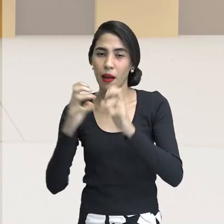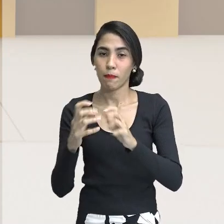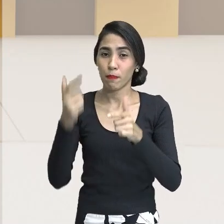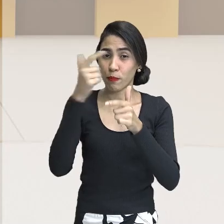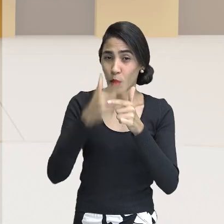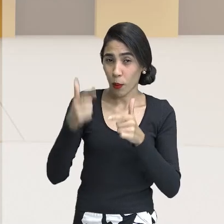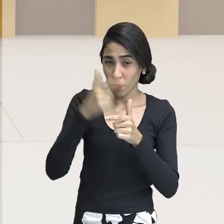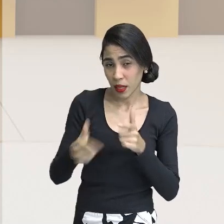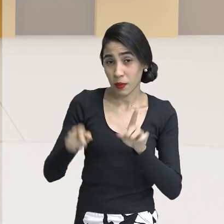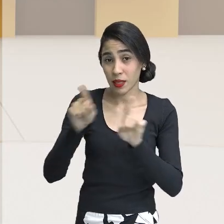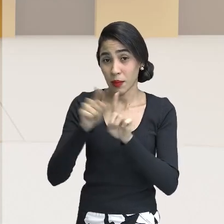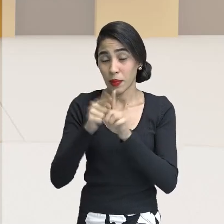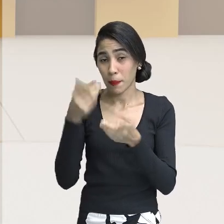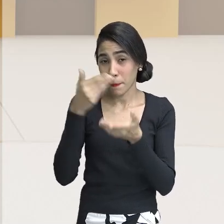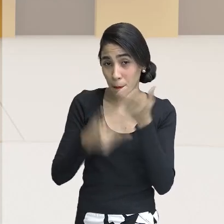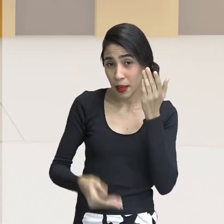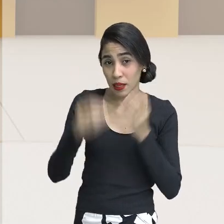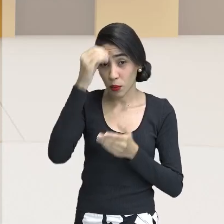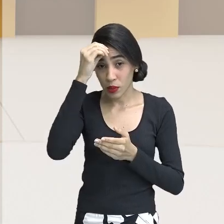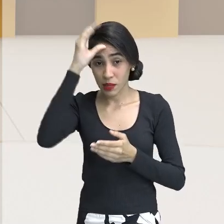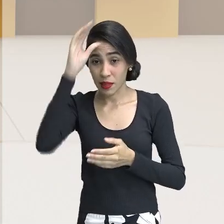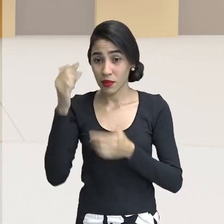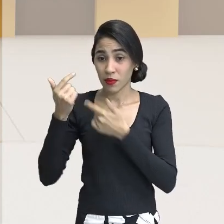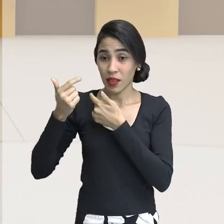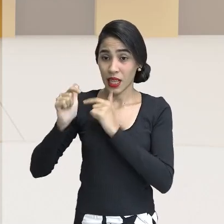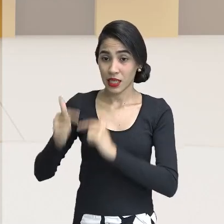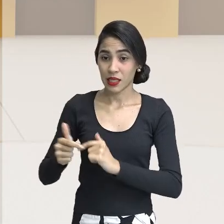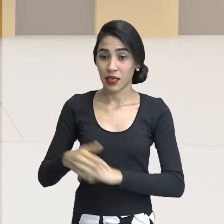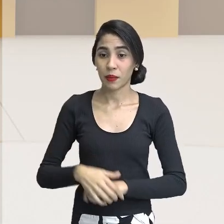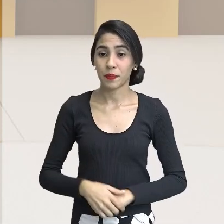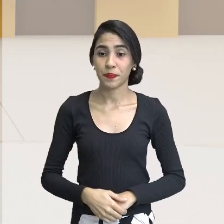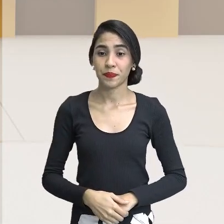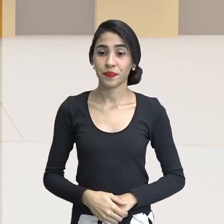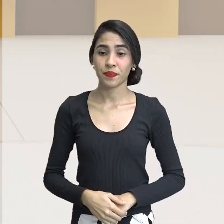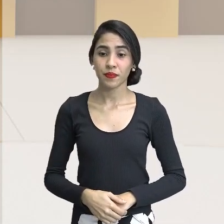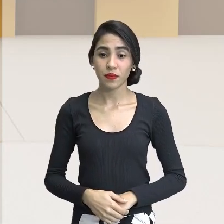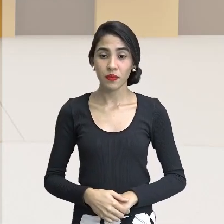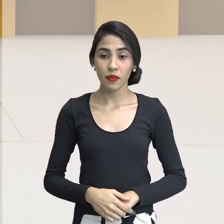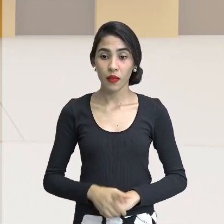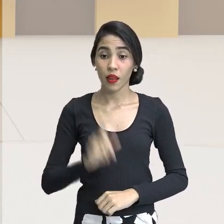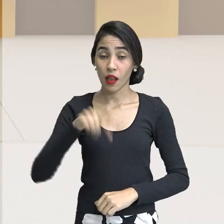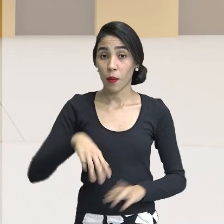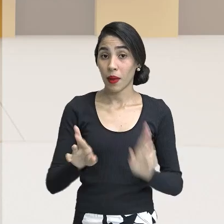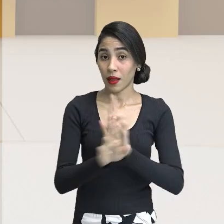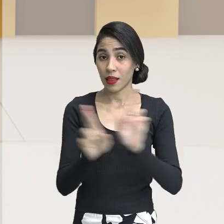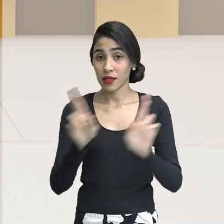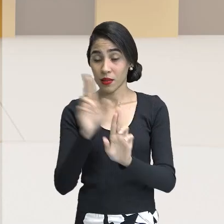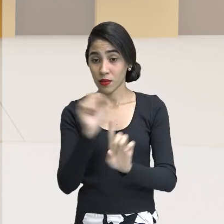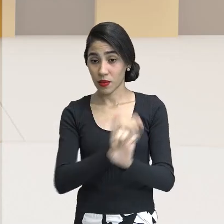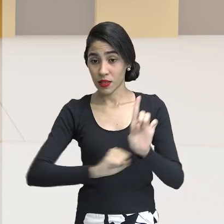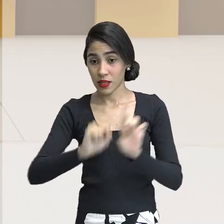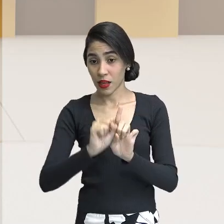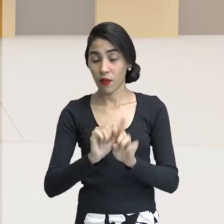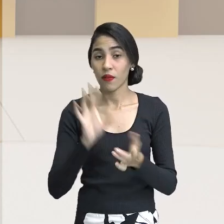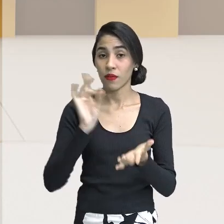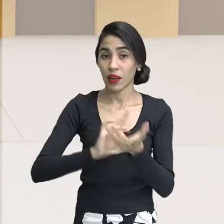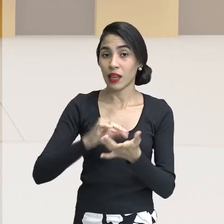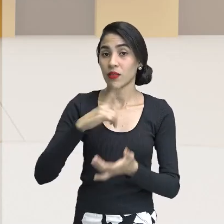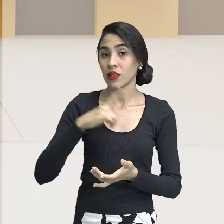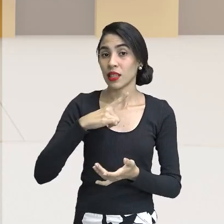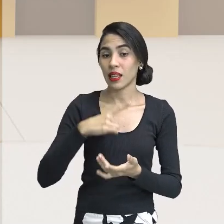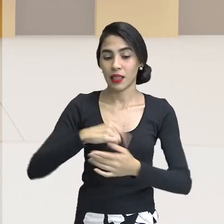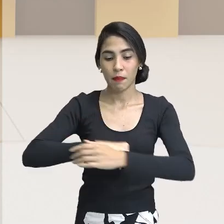desses conhecimentos realmente ancestrais, professor Dário. Essa é uma relação social que se tem de fato com